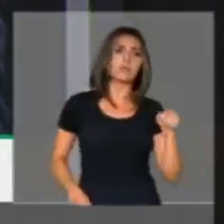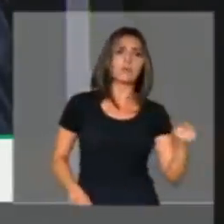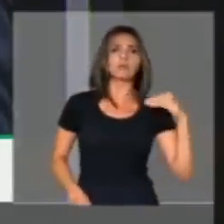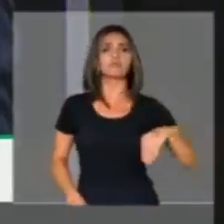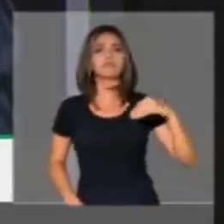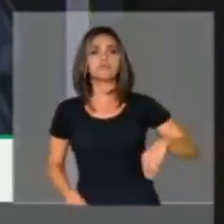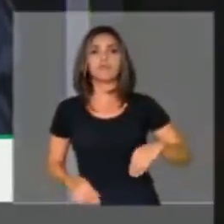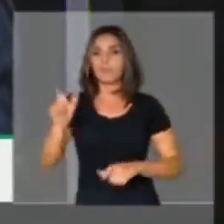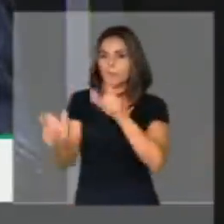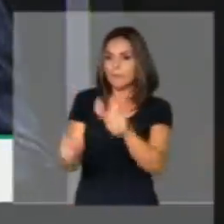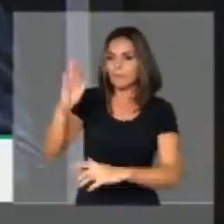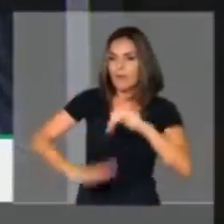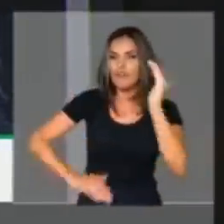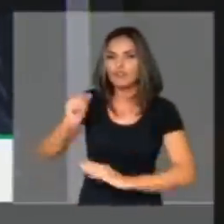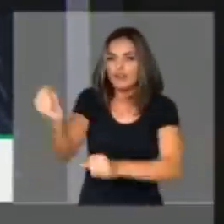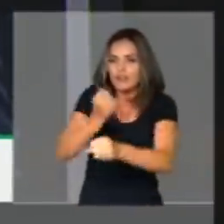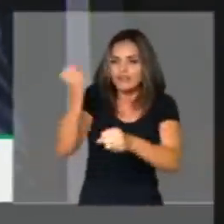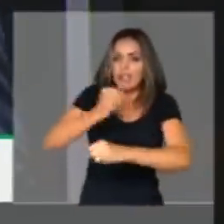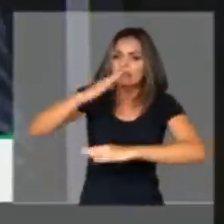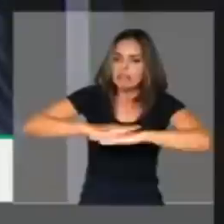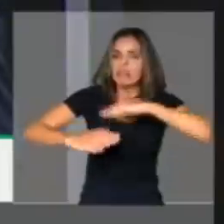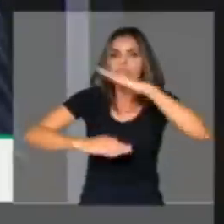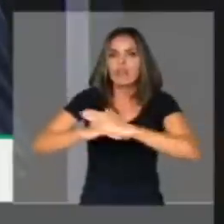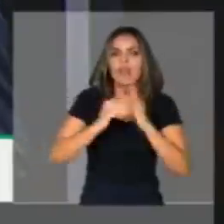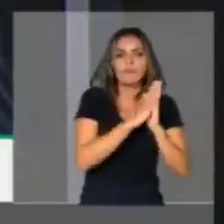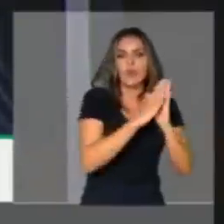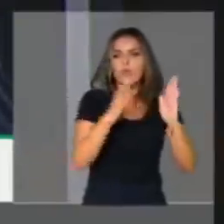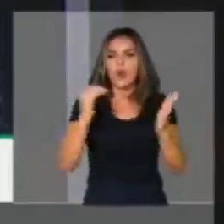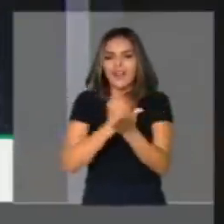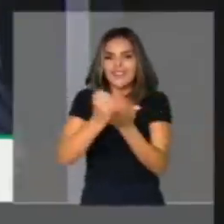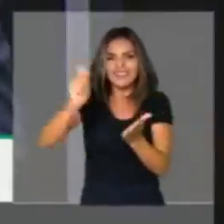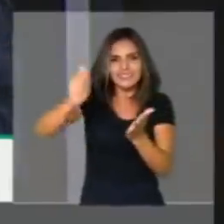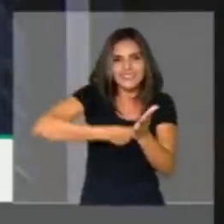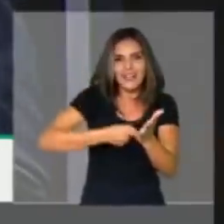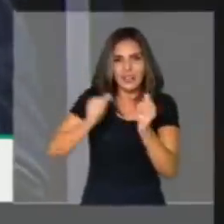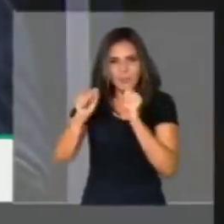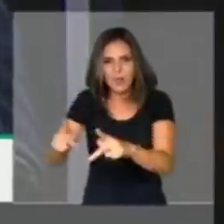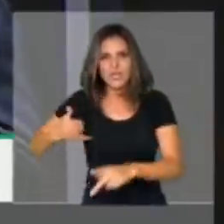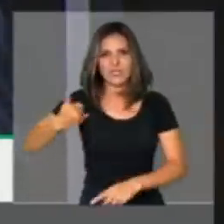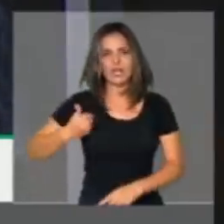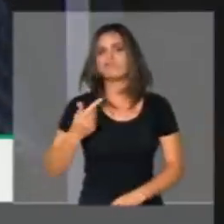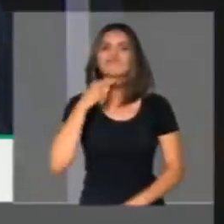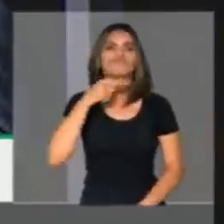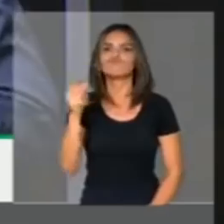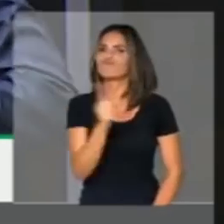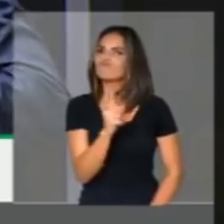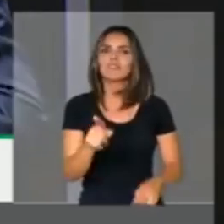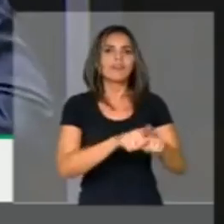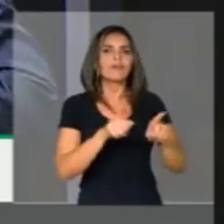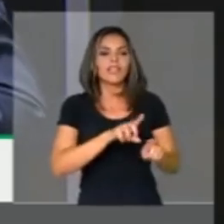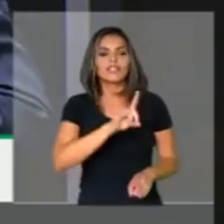consegue trabalhar todo o período do tempo de contribuição formalmente para se aposentar por idade. Nem a dona de casa, nem o diarista.